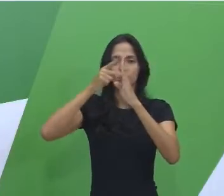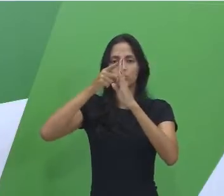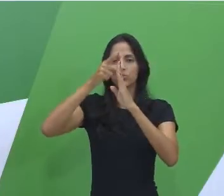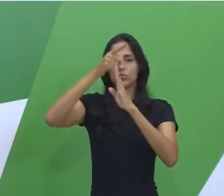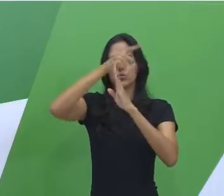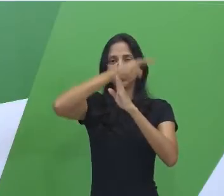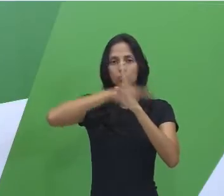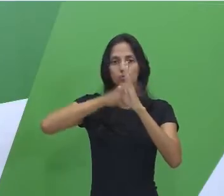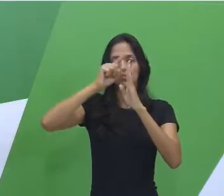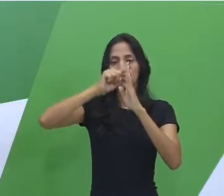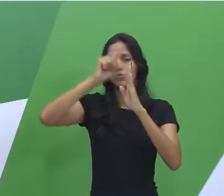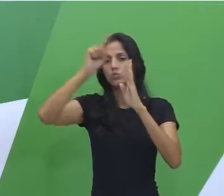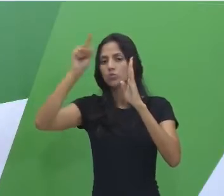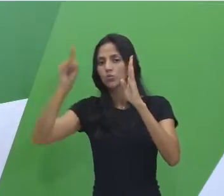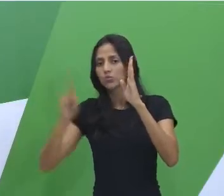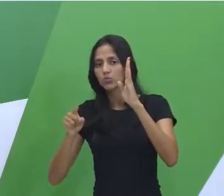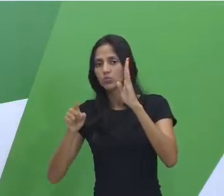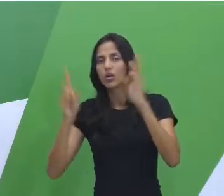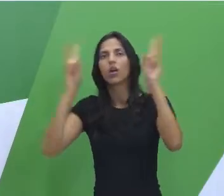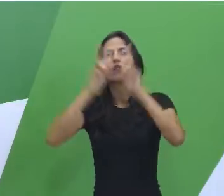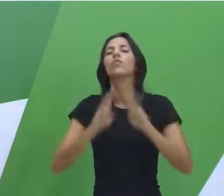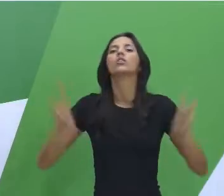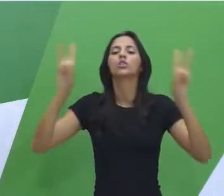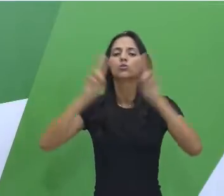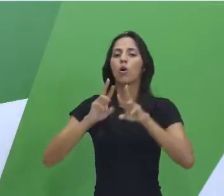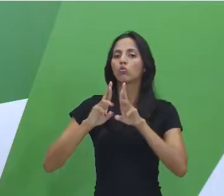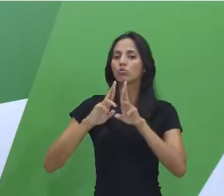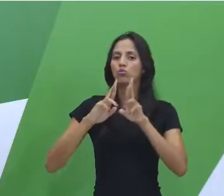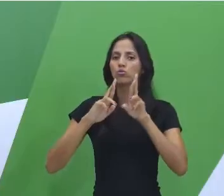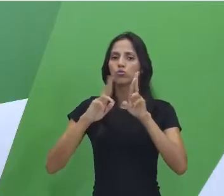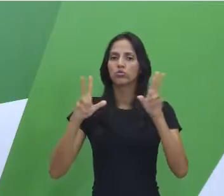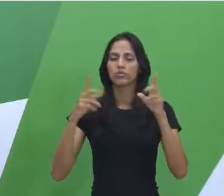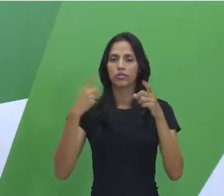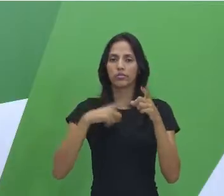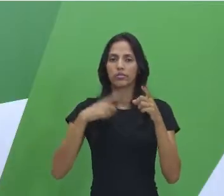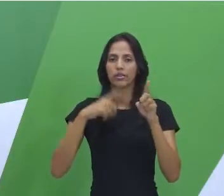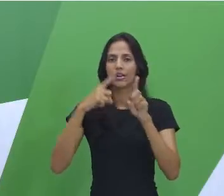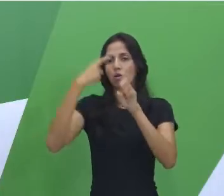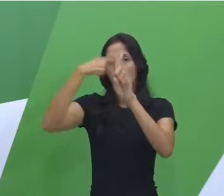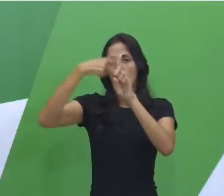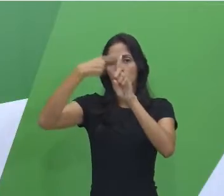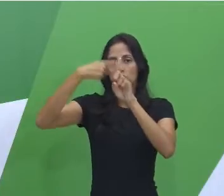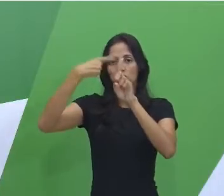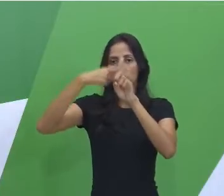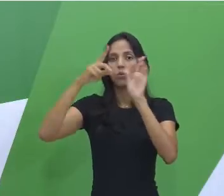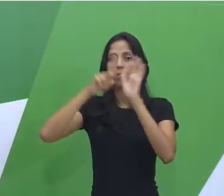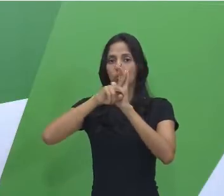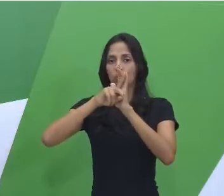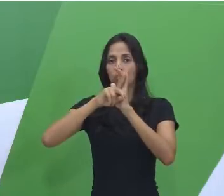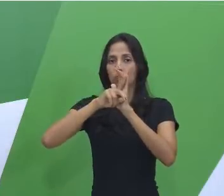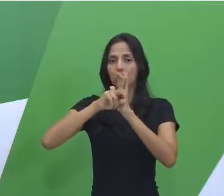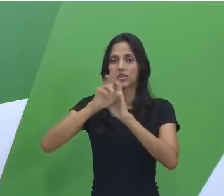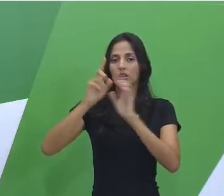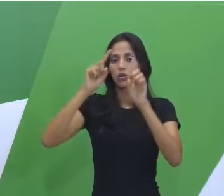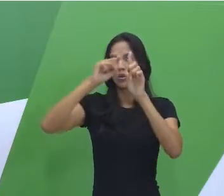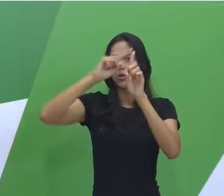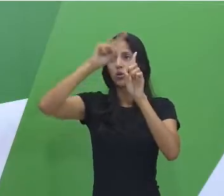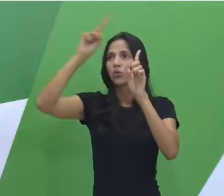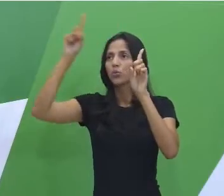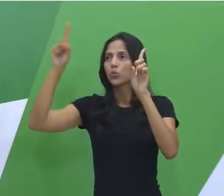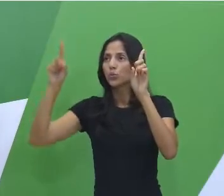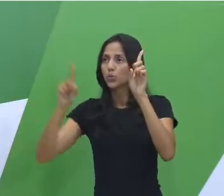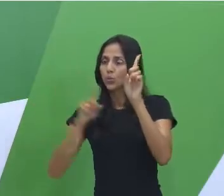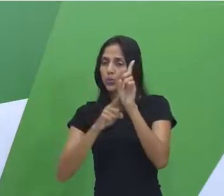aproveitamos o nosso campo visual, ou seja, arcos medidos nesse sentido são positivos, enquanto arcos medidos no sentido